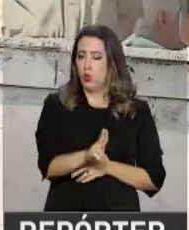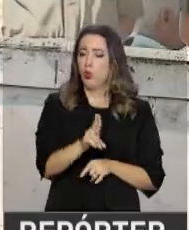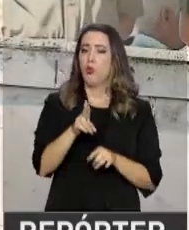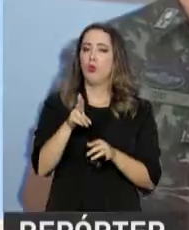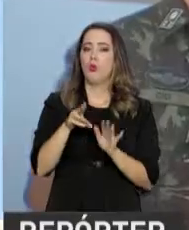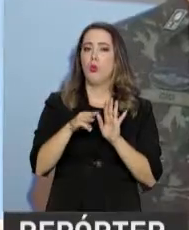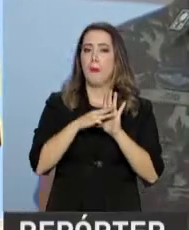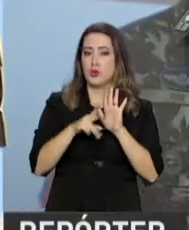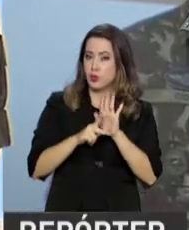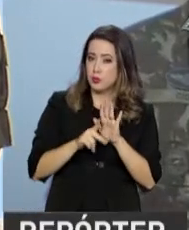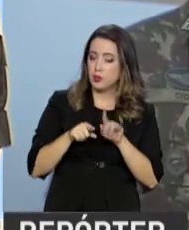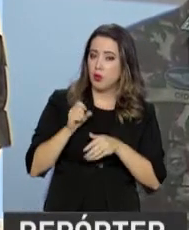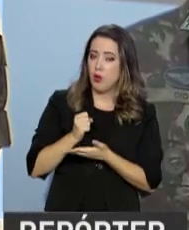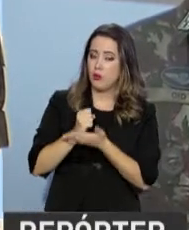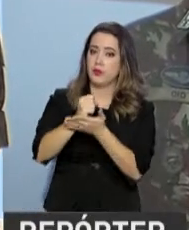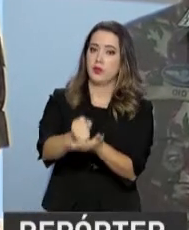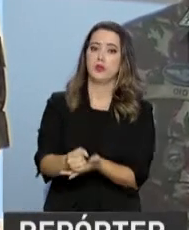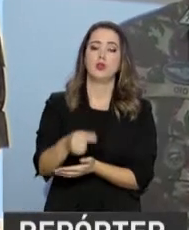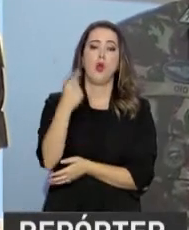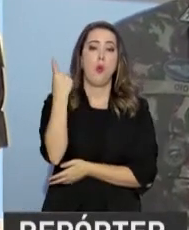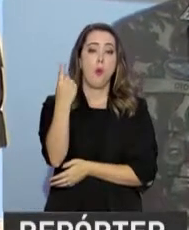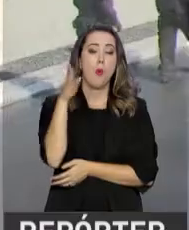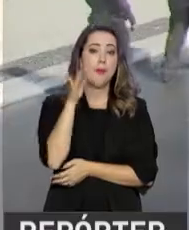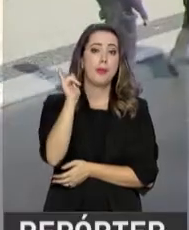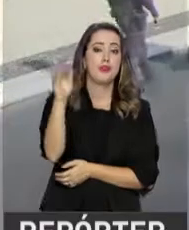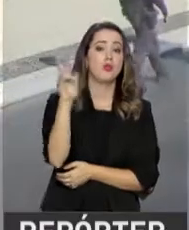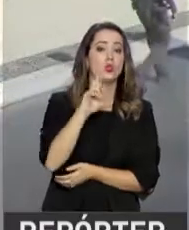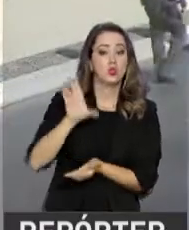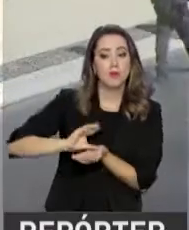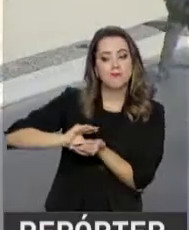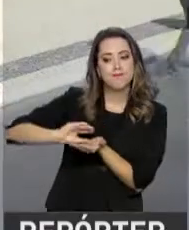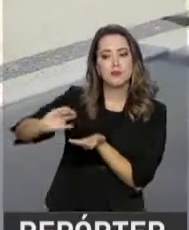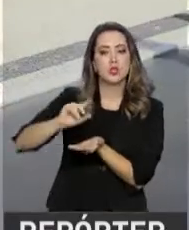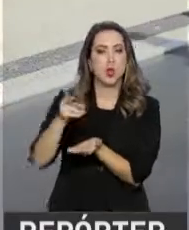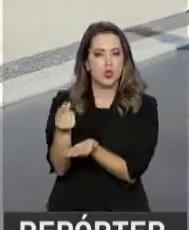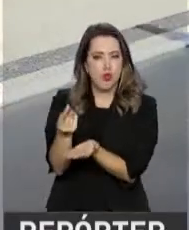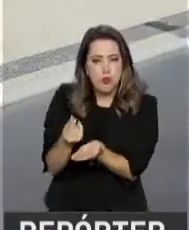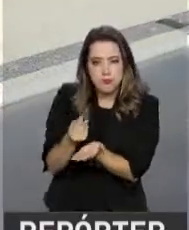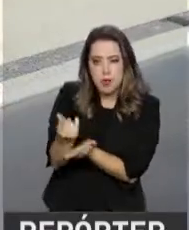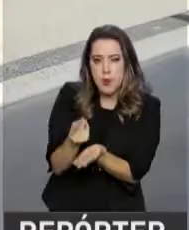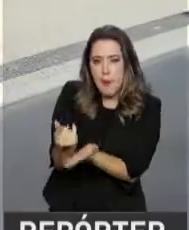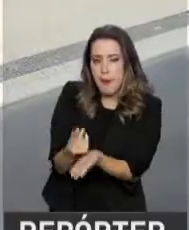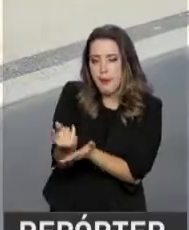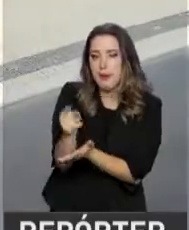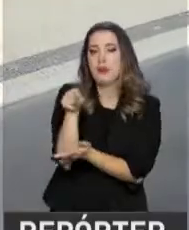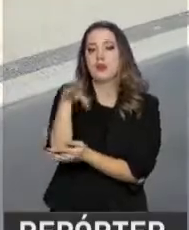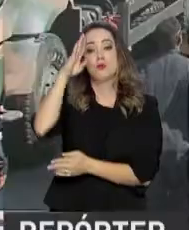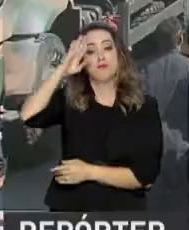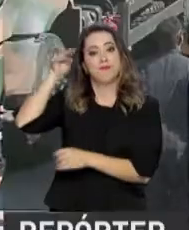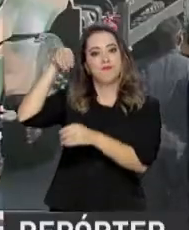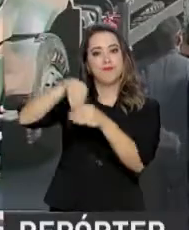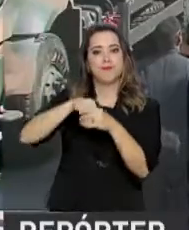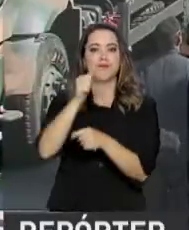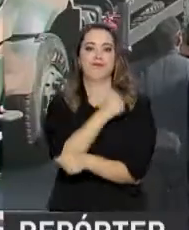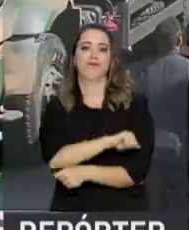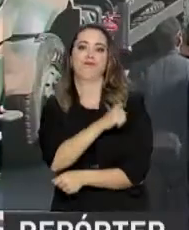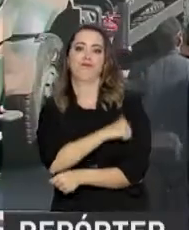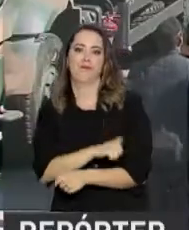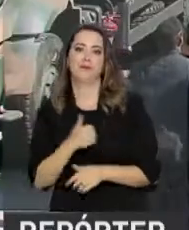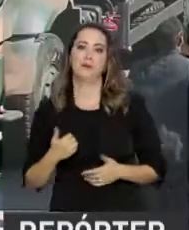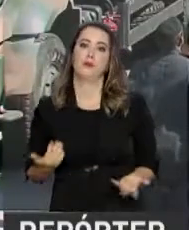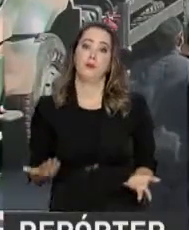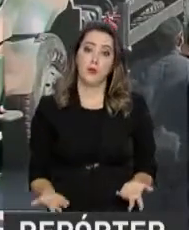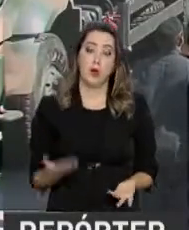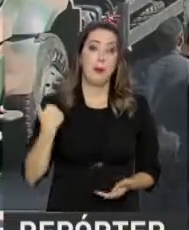autoriza o repasse de 1 bilhão e 200 milhões de reais braz ações da intervenção federal na segurança pública do rio